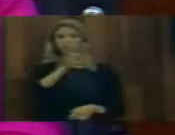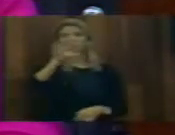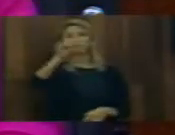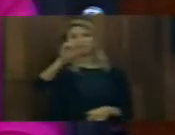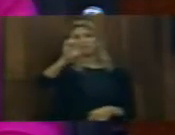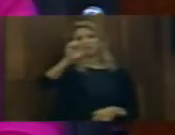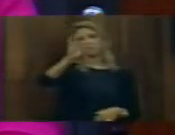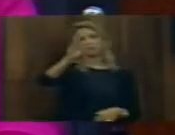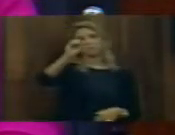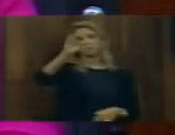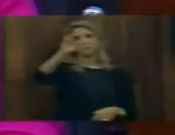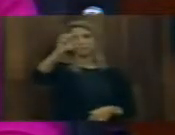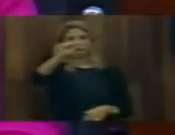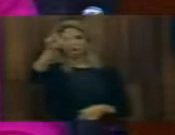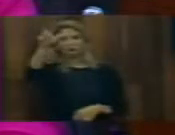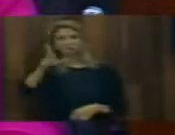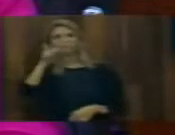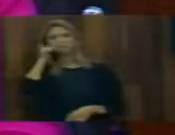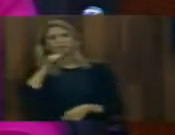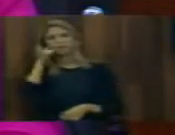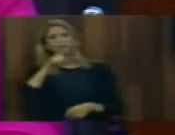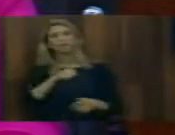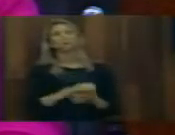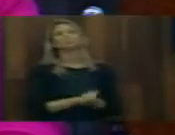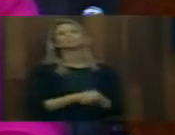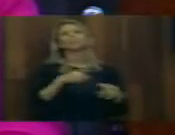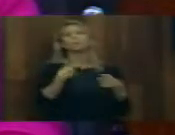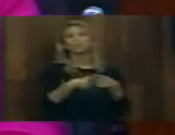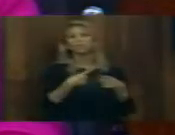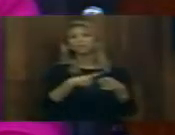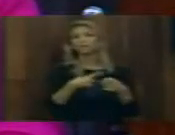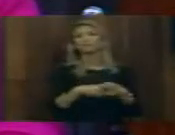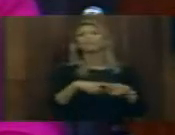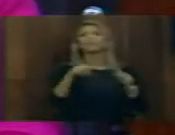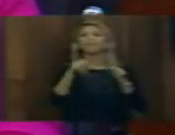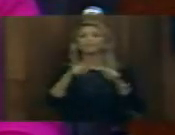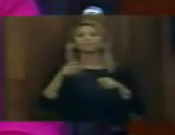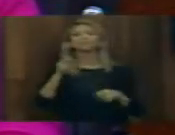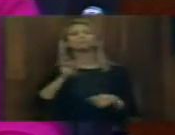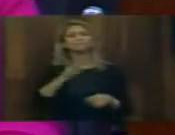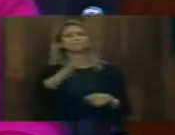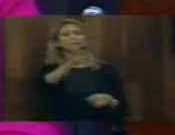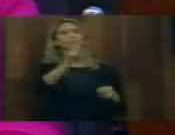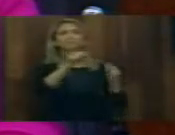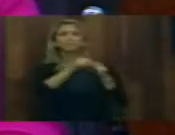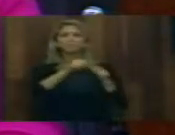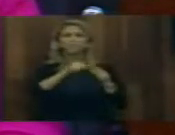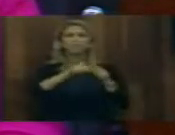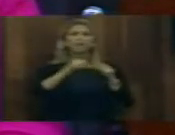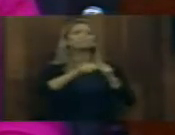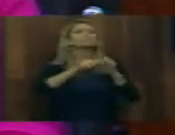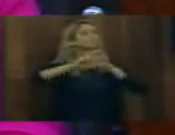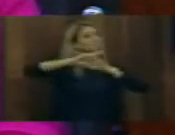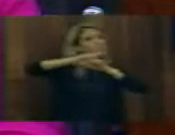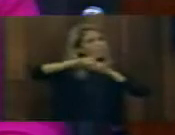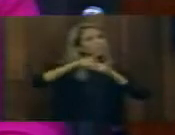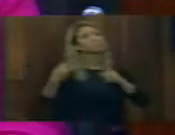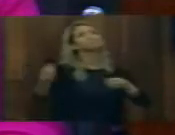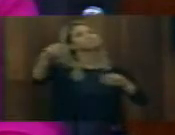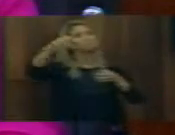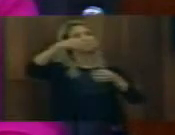de Oliveira Loureiro, por se constituir uma figura ímpar em nossa região no âmbito